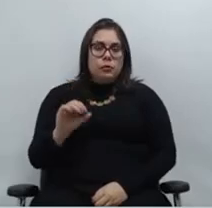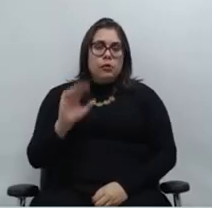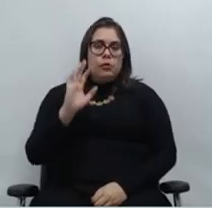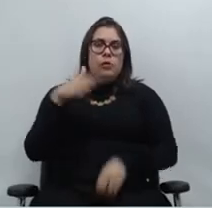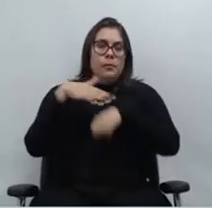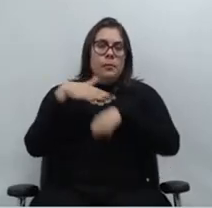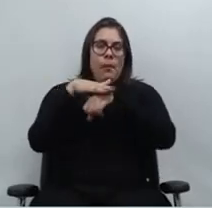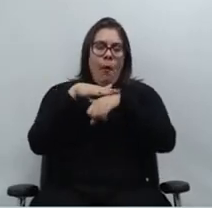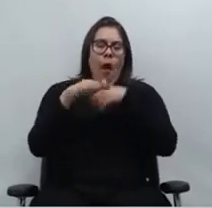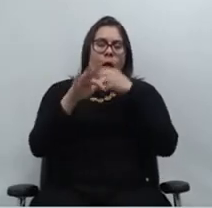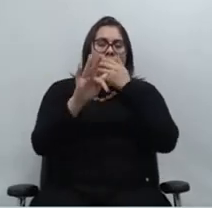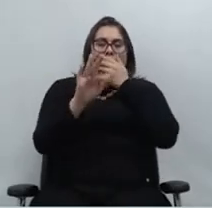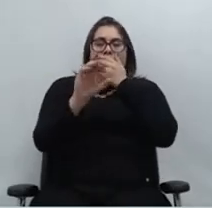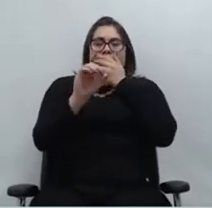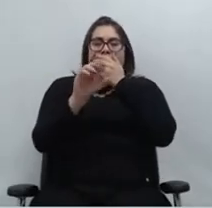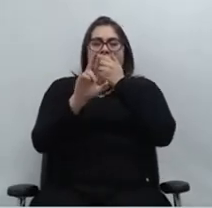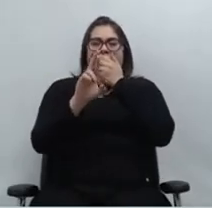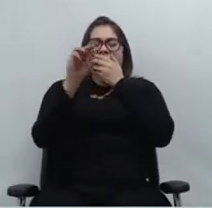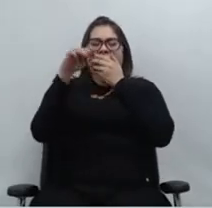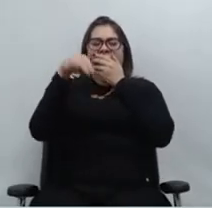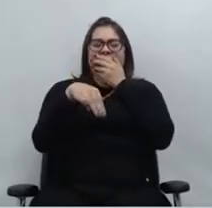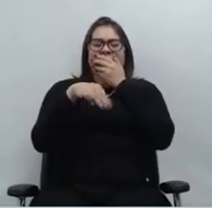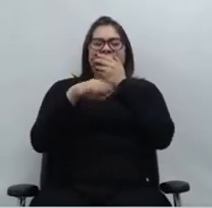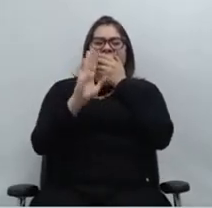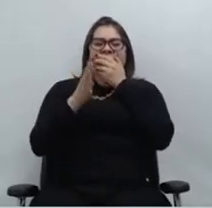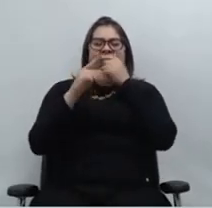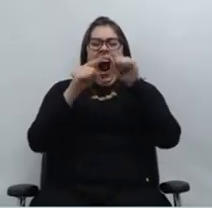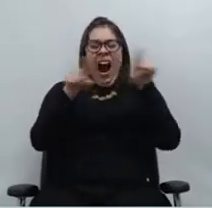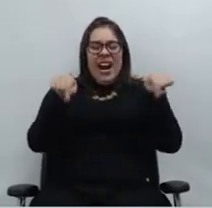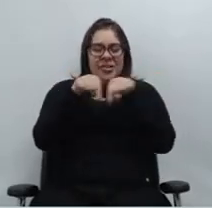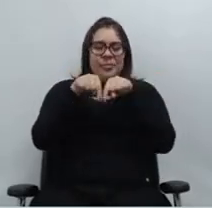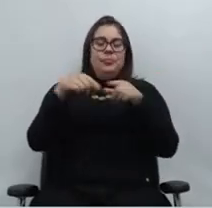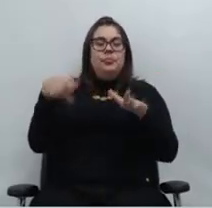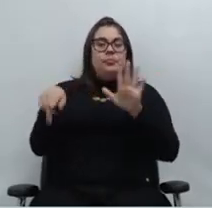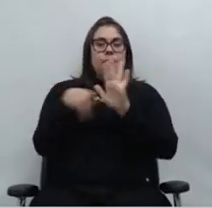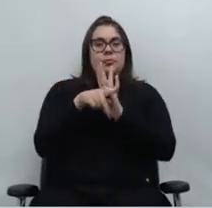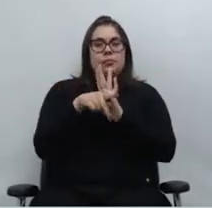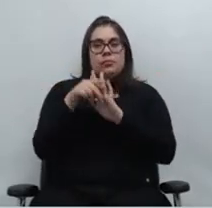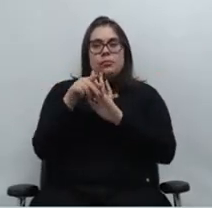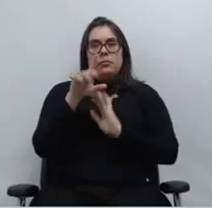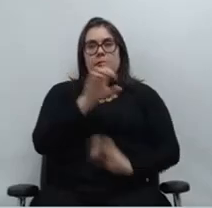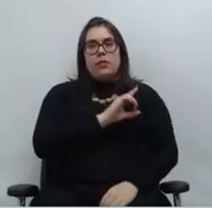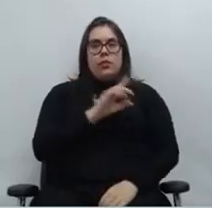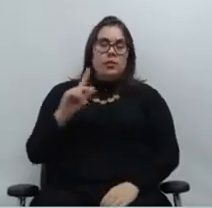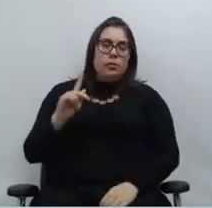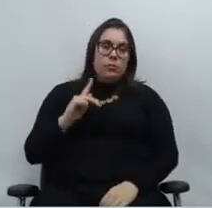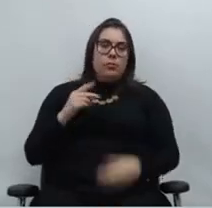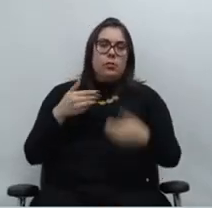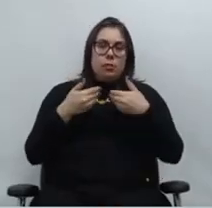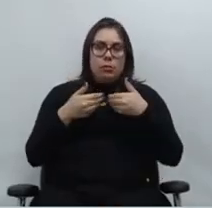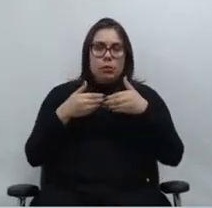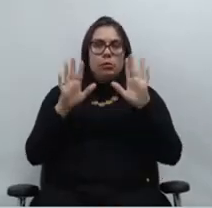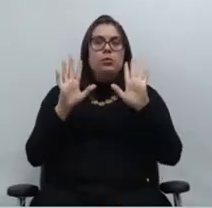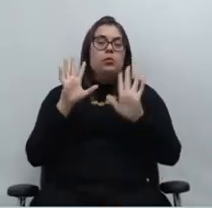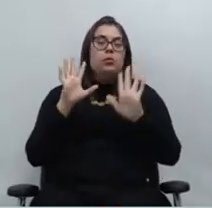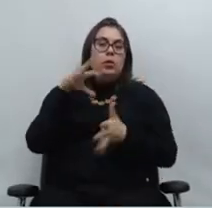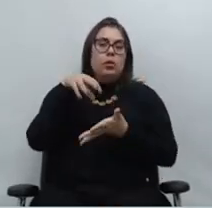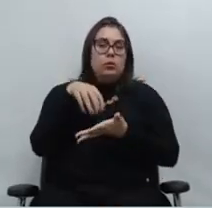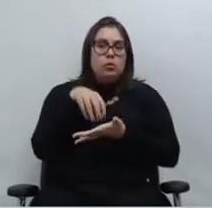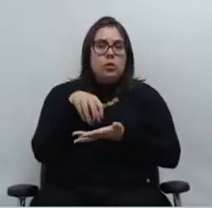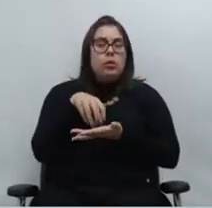do fórum e já está encaminhado a sala de apoio da Defensoria Pública para a gente iniciar a abertura da unidade. Então, acho que são isso,